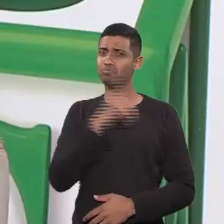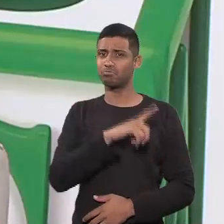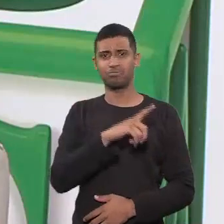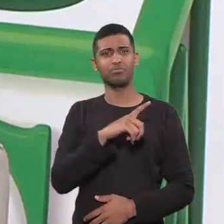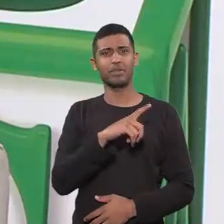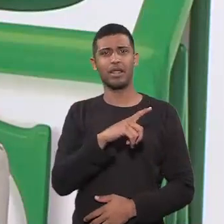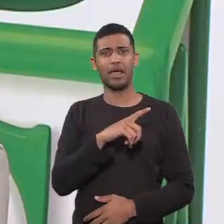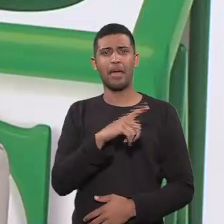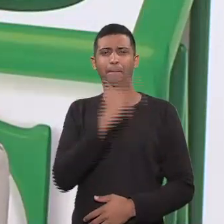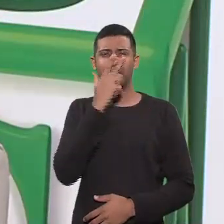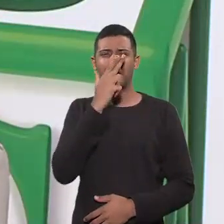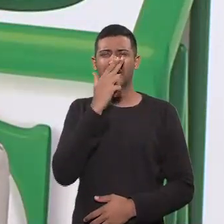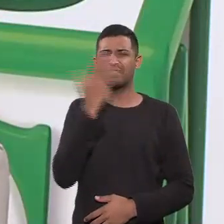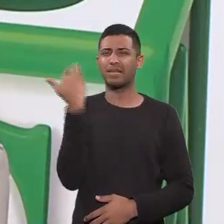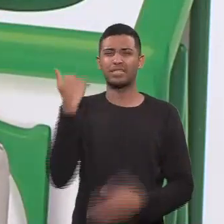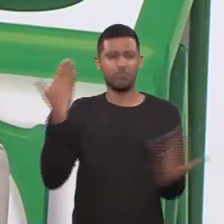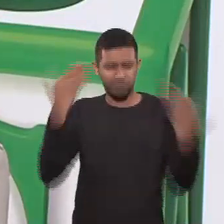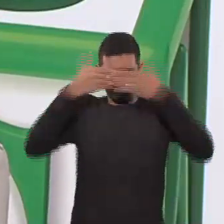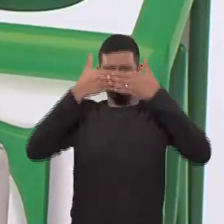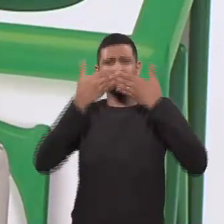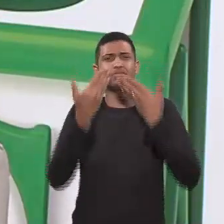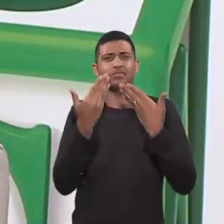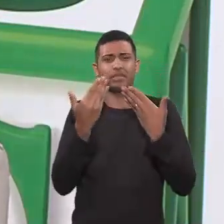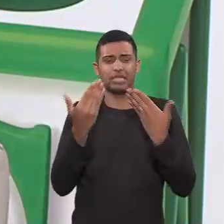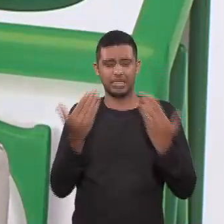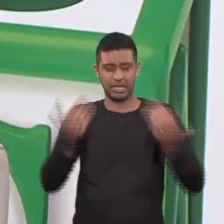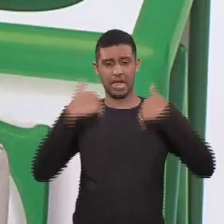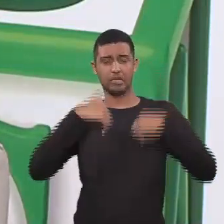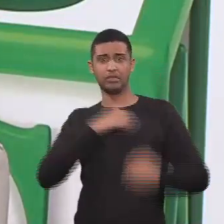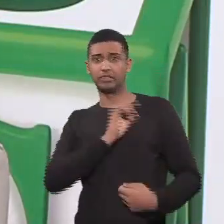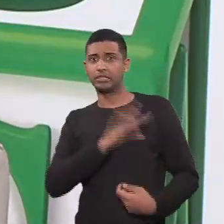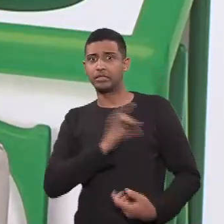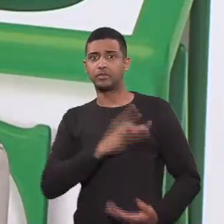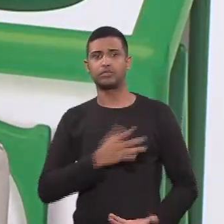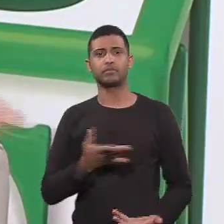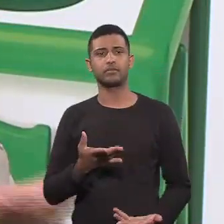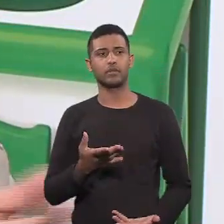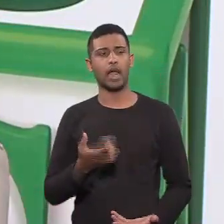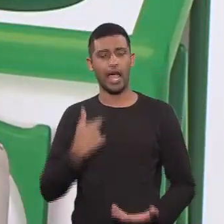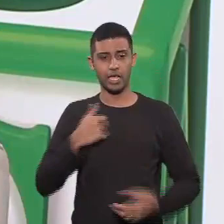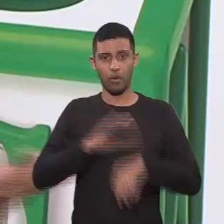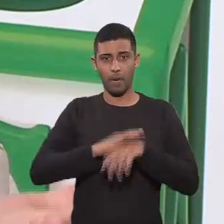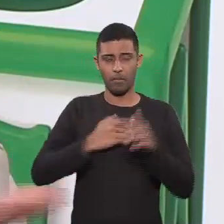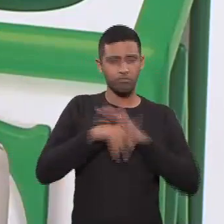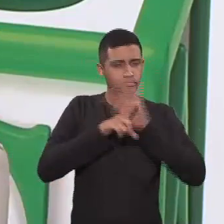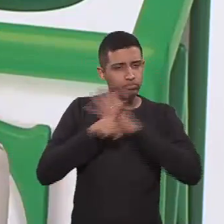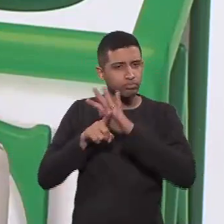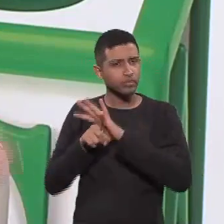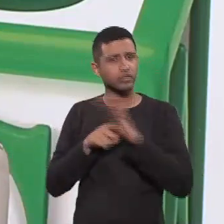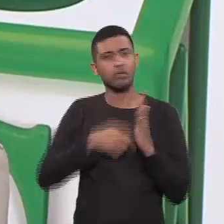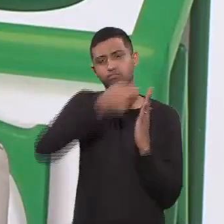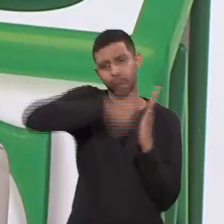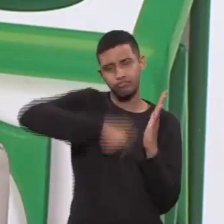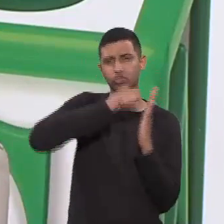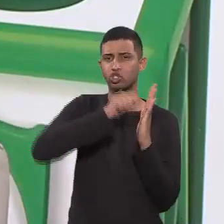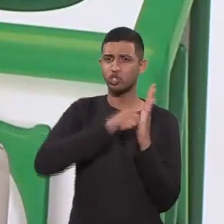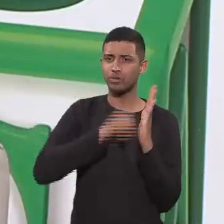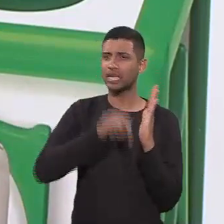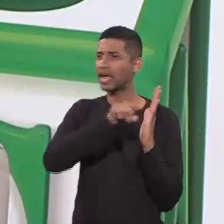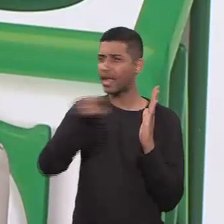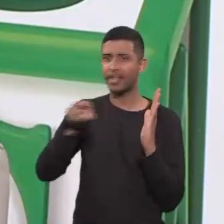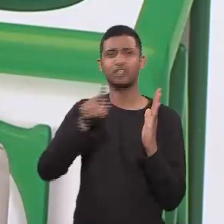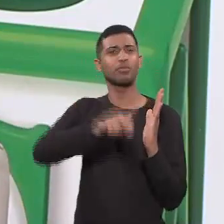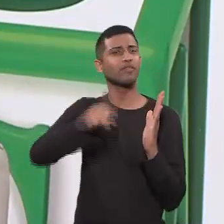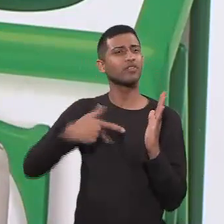eles estavam fechados para essa inclusão, para essa abertura, com medo. E a minha pesquisa tem até falando, eles falando sobre isso,